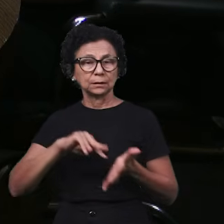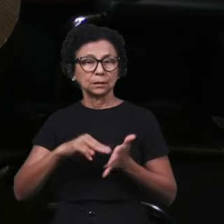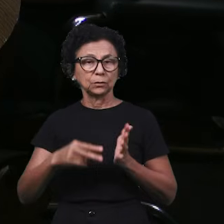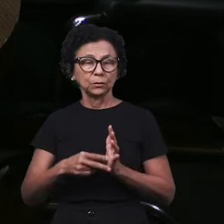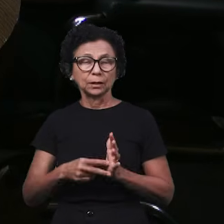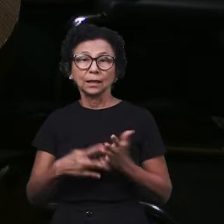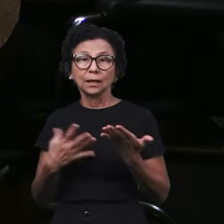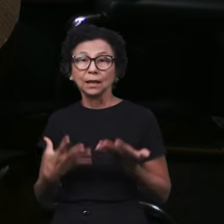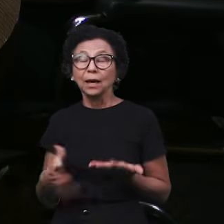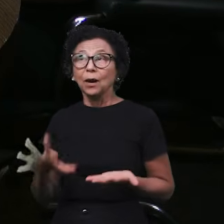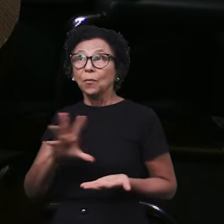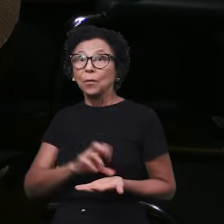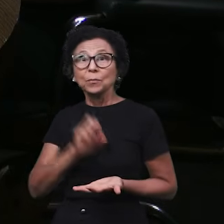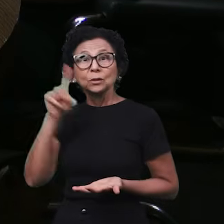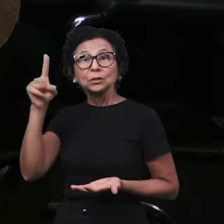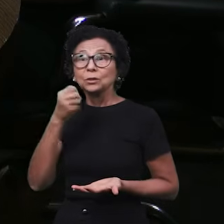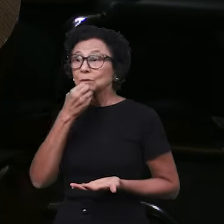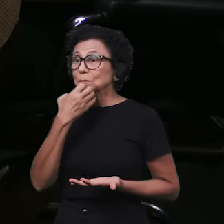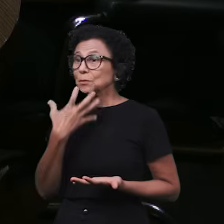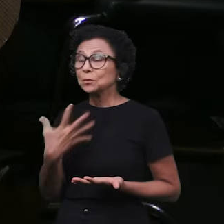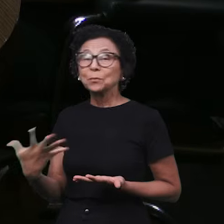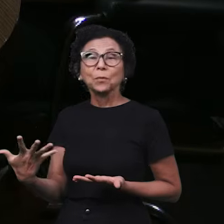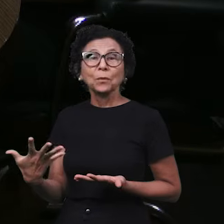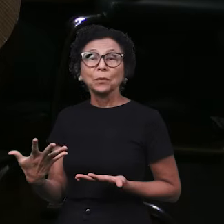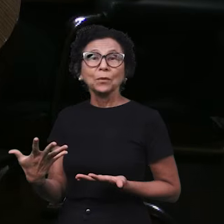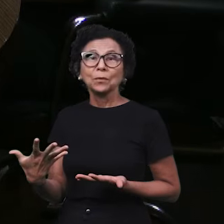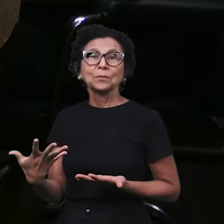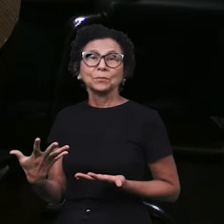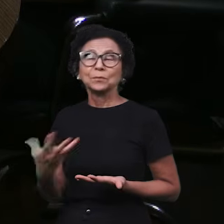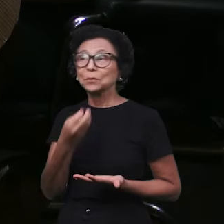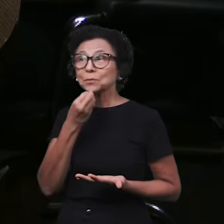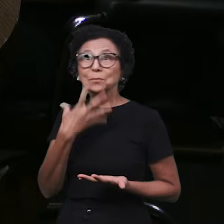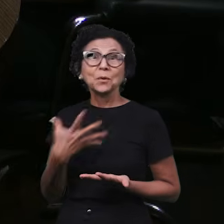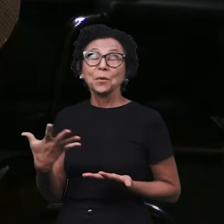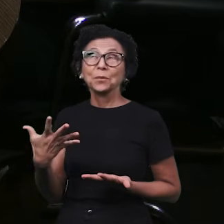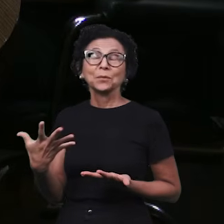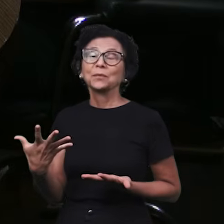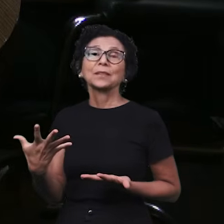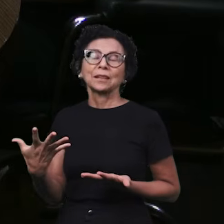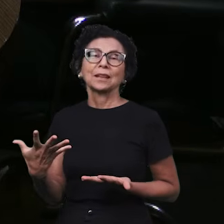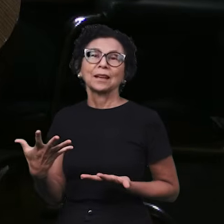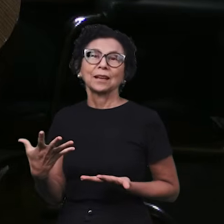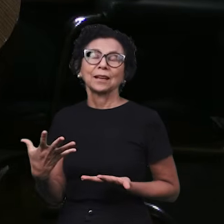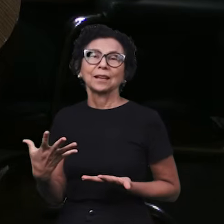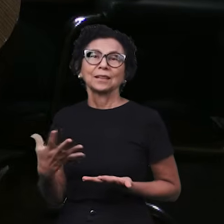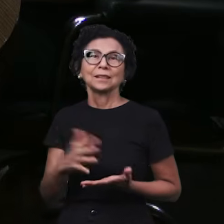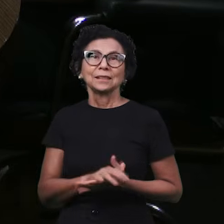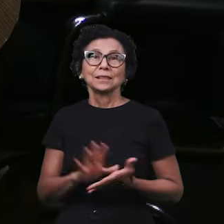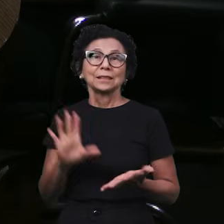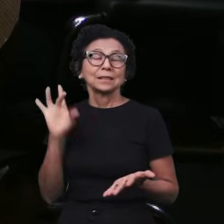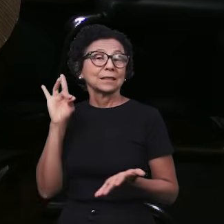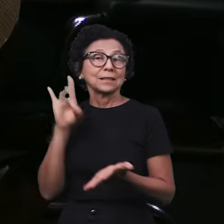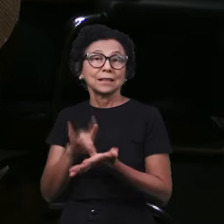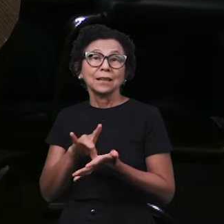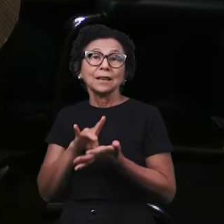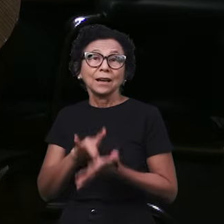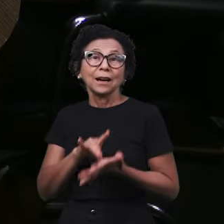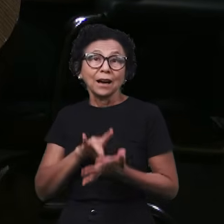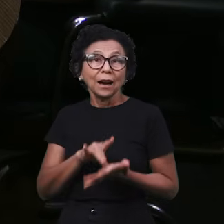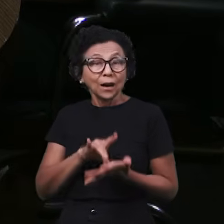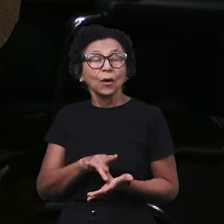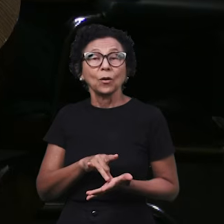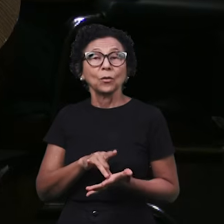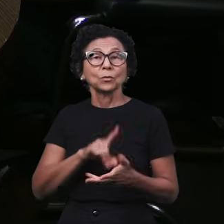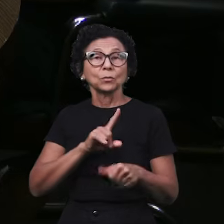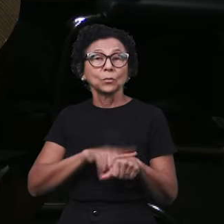traz expressão, traz mente de gratidão, mas uma coisa que seja autêntica, porque aí vai trazer veracidade na sua interpretação.